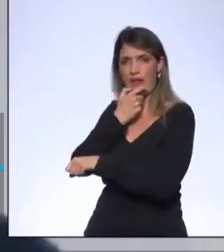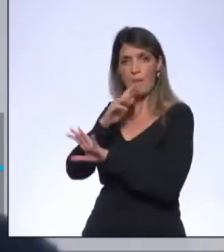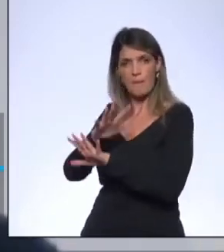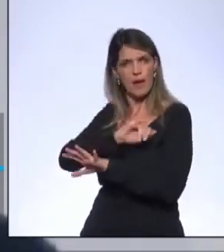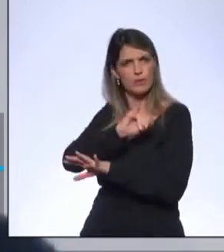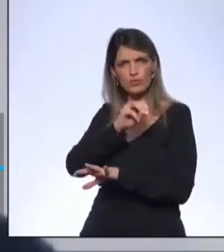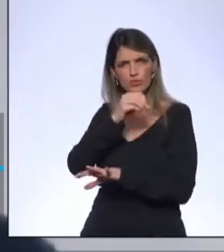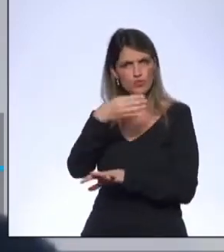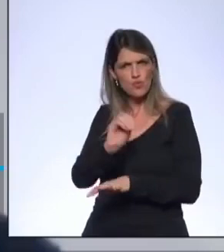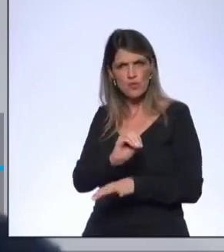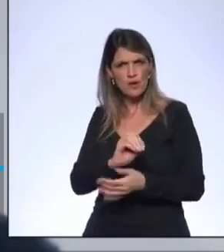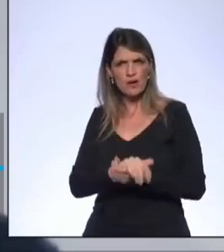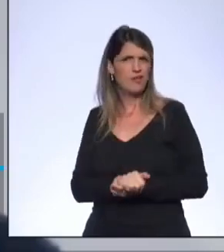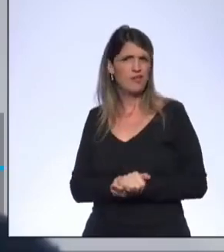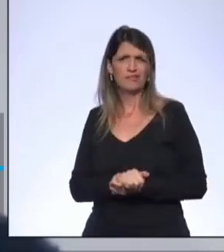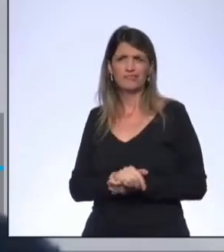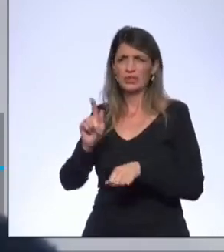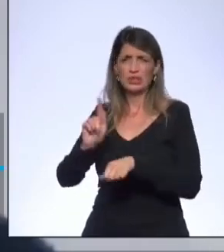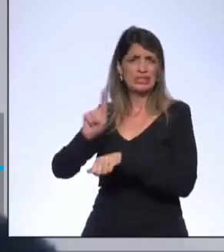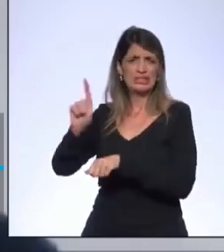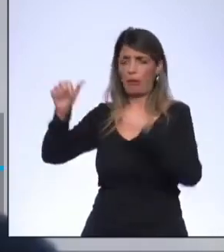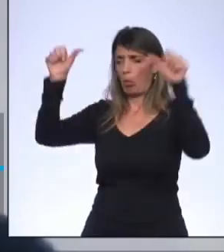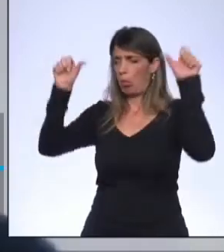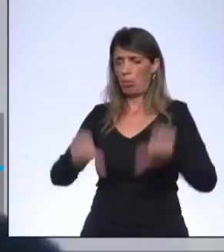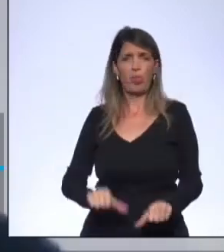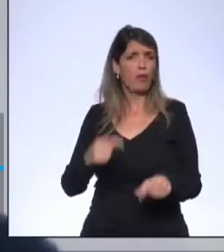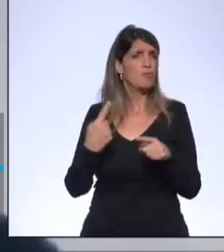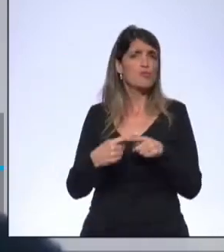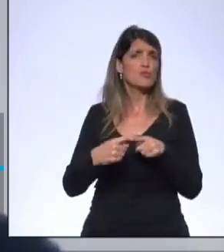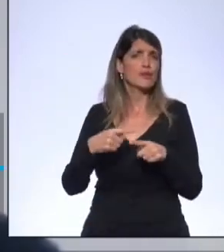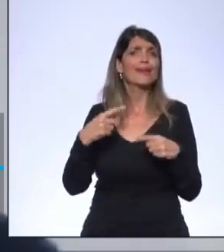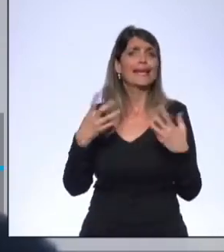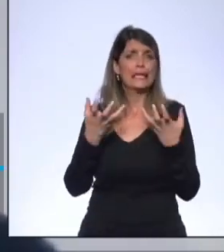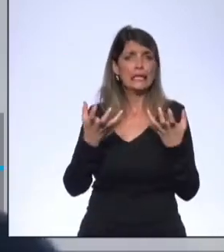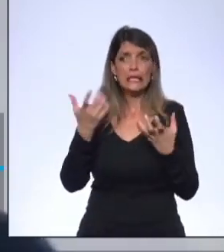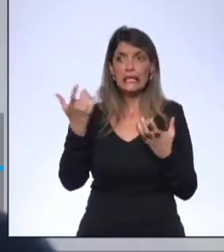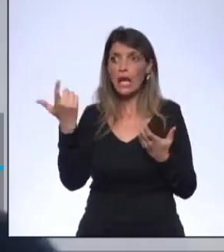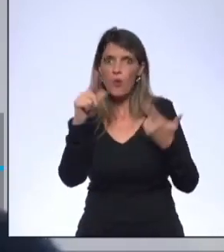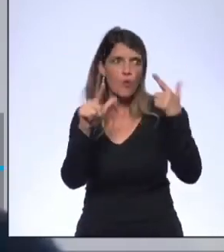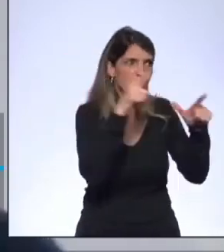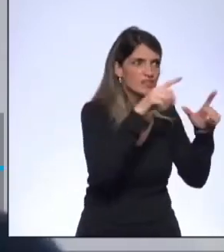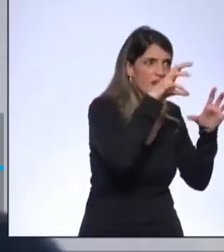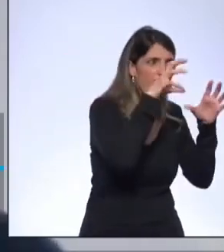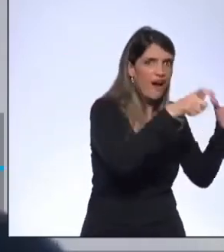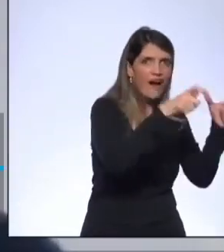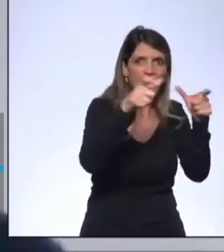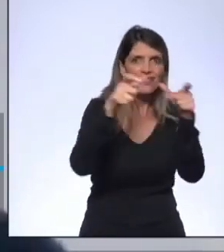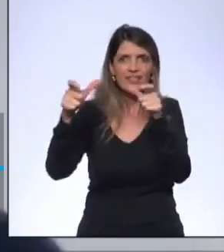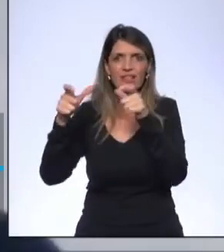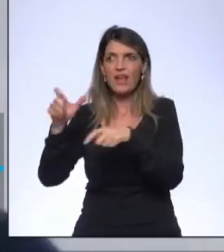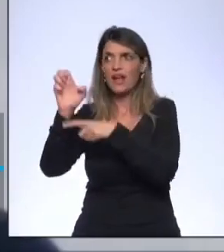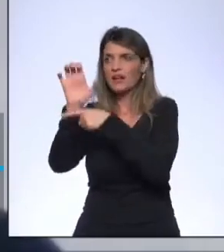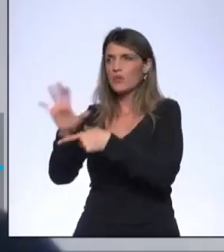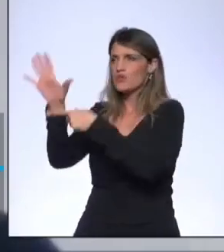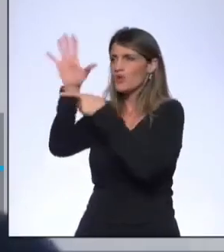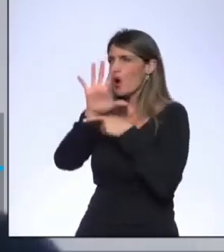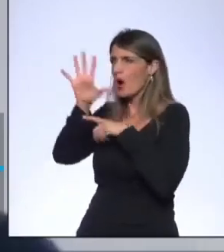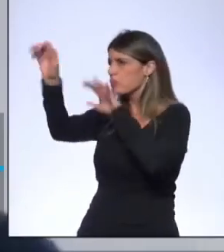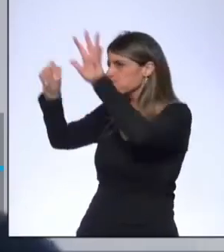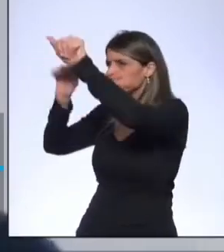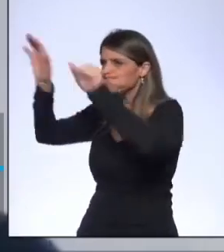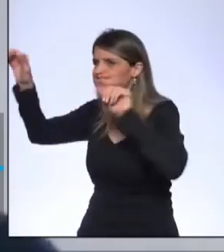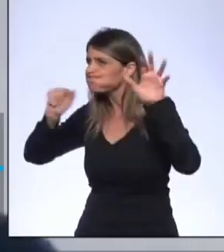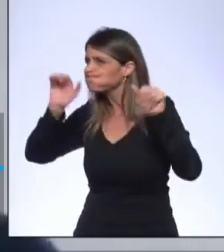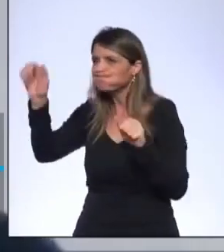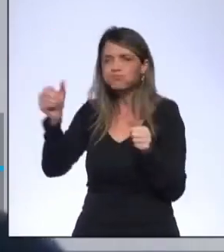Sem Terra, gente, foi um desastre a gestão dele, porque ele também queria conquistar terras ali na região europeia, conquistar mais feudos, mais